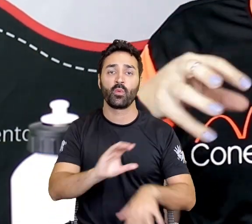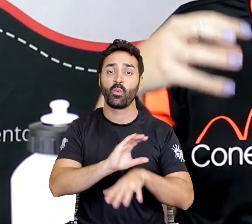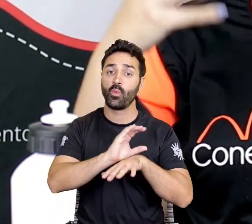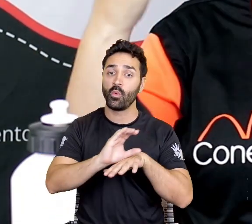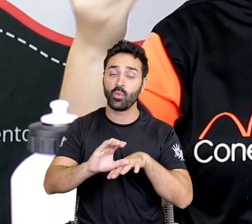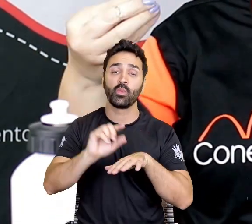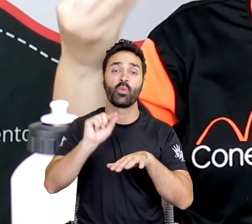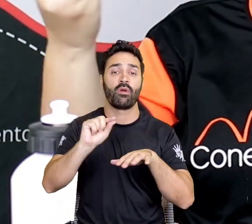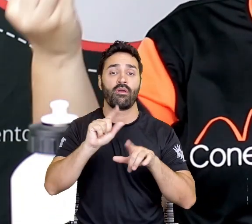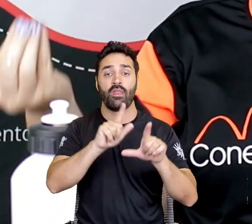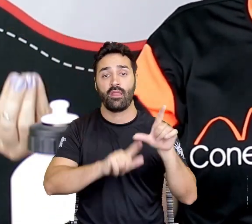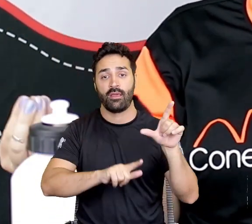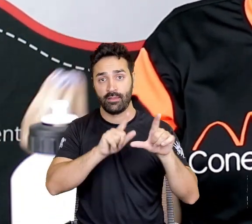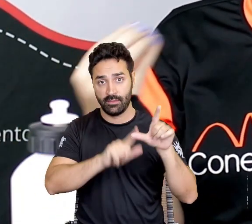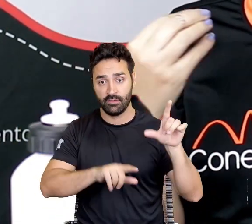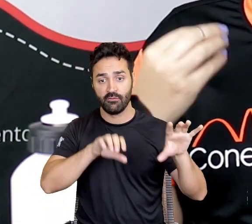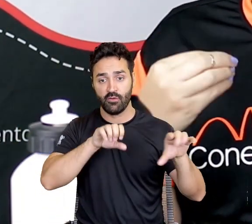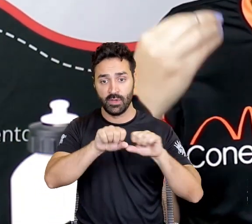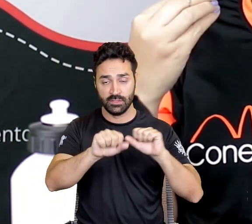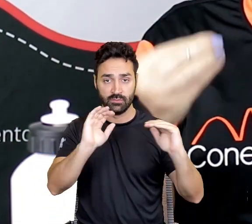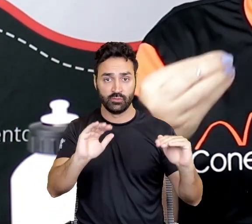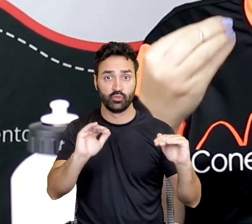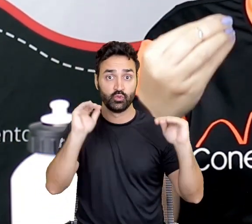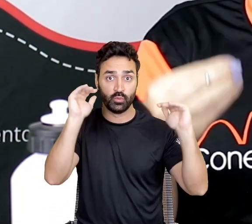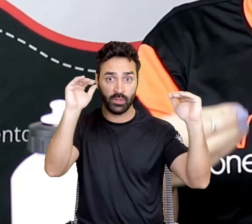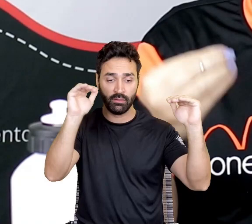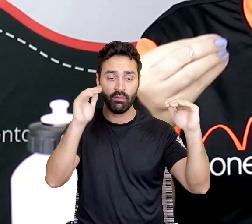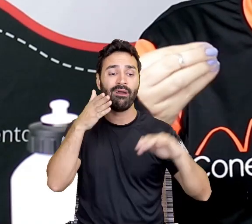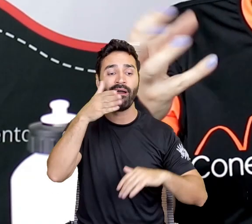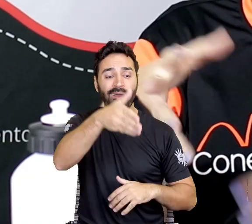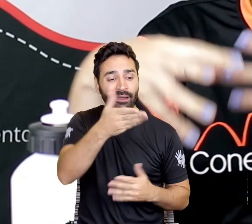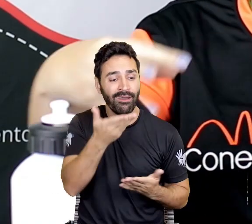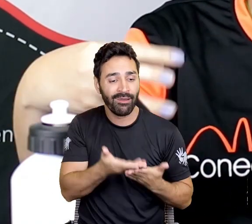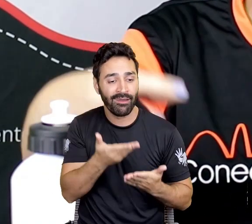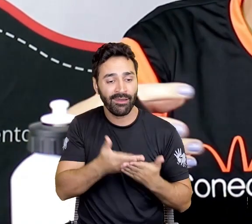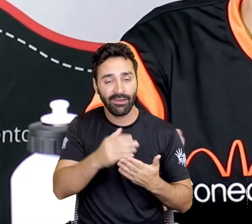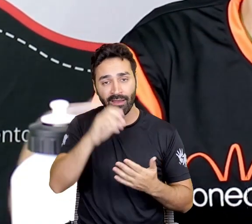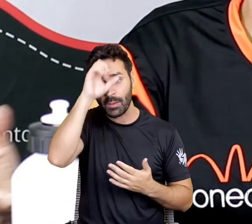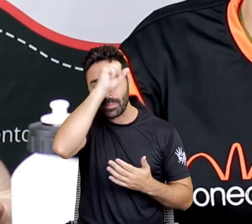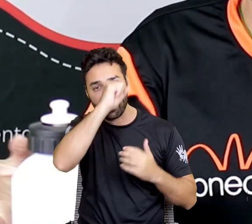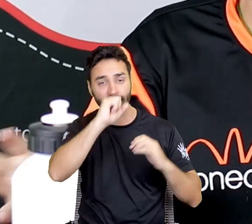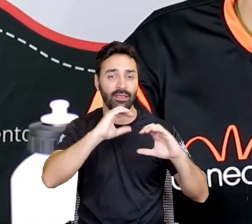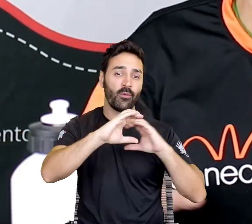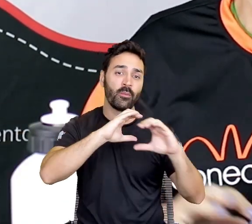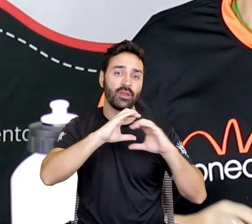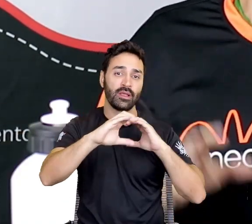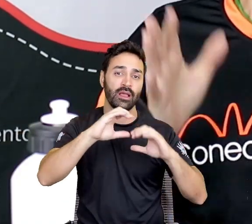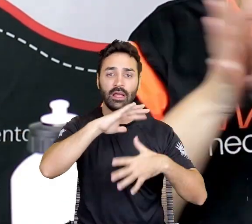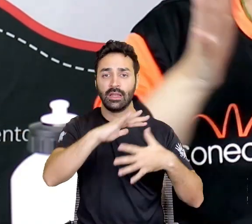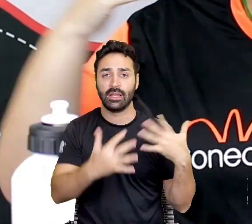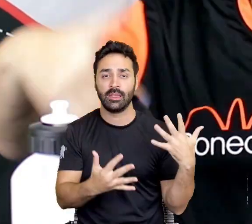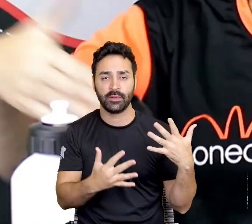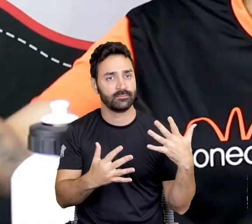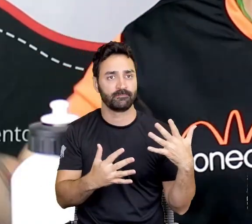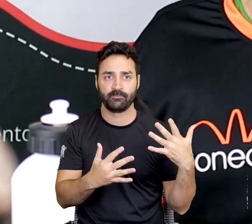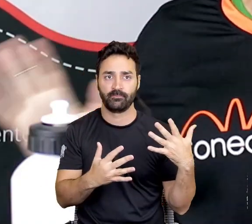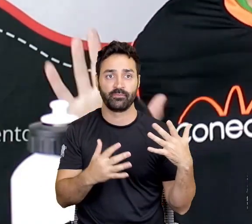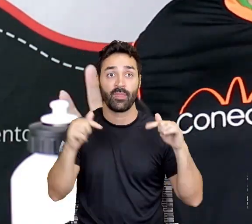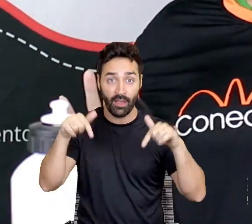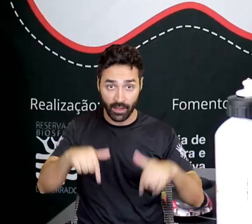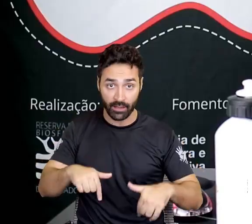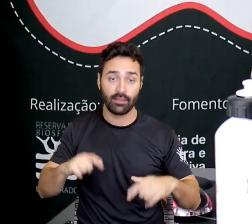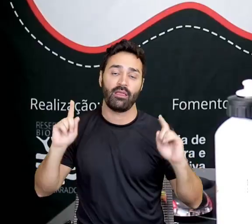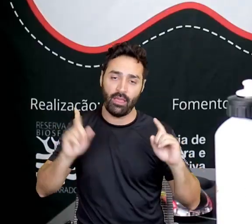uma formação em nível superior que você não vai para lá para aprender a se comunicar em Libras. Agora, aqui a gente tem